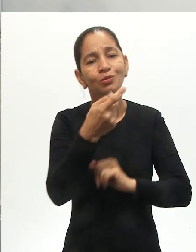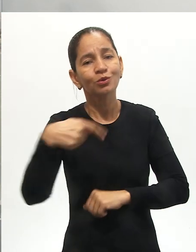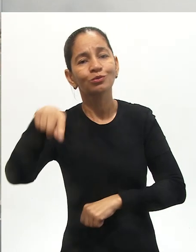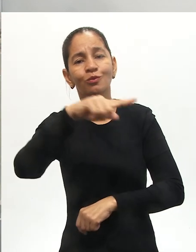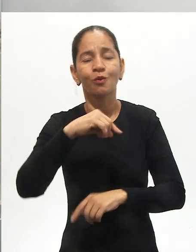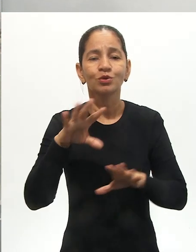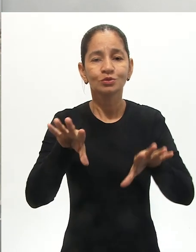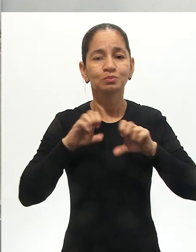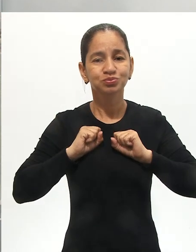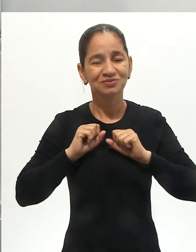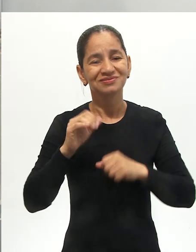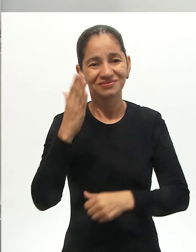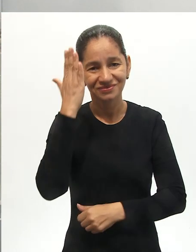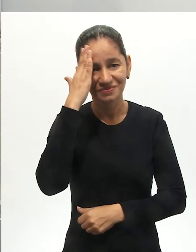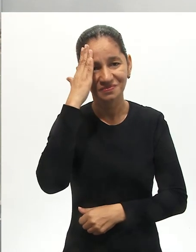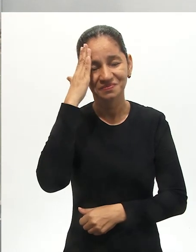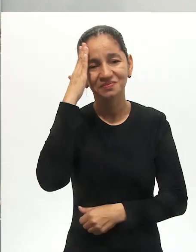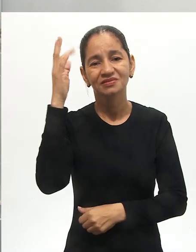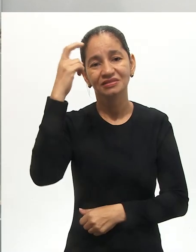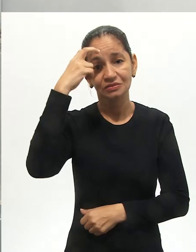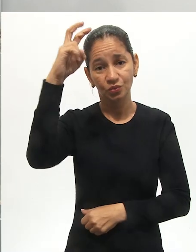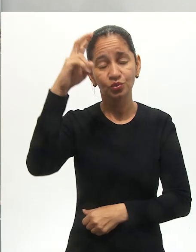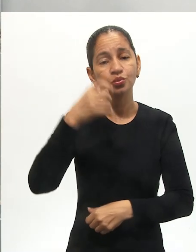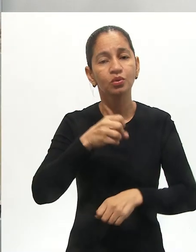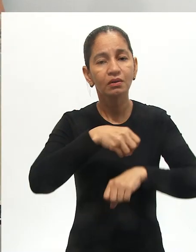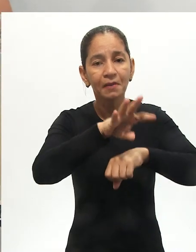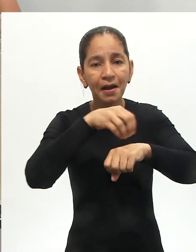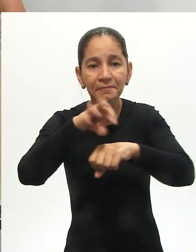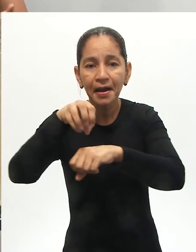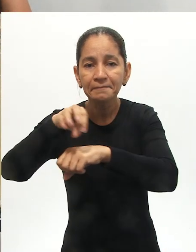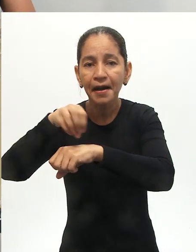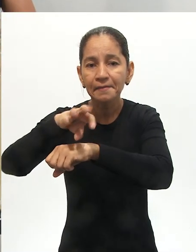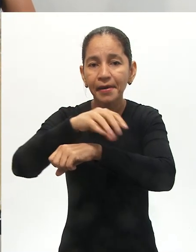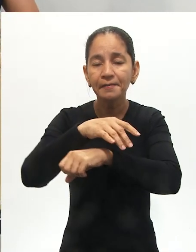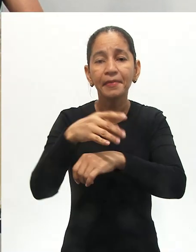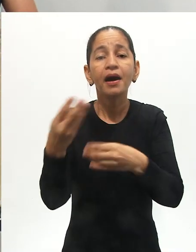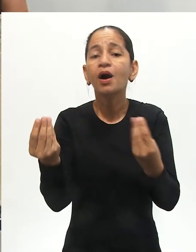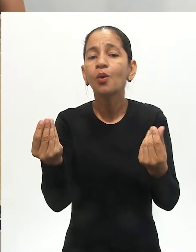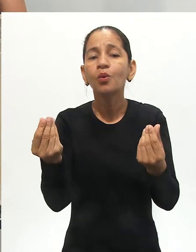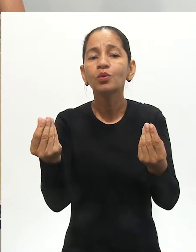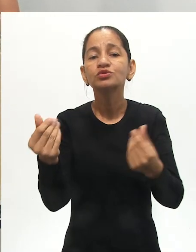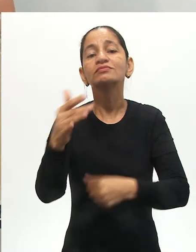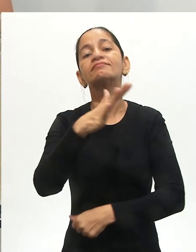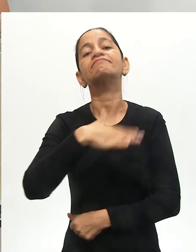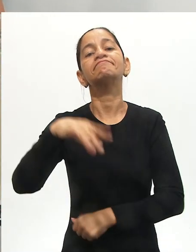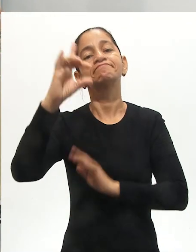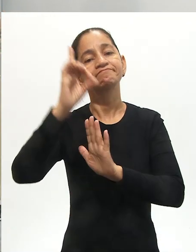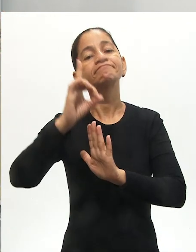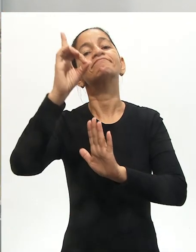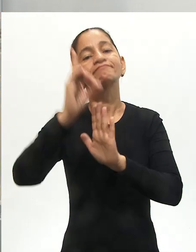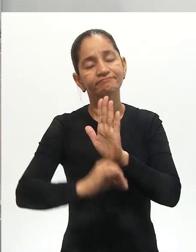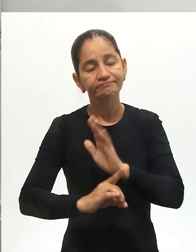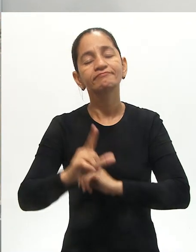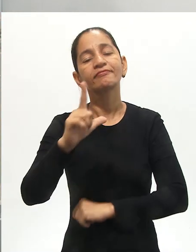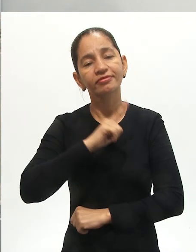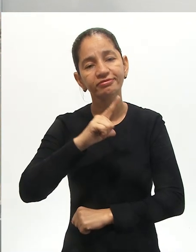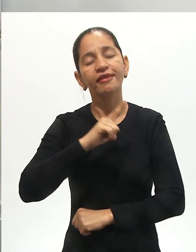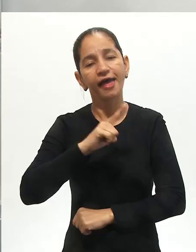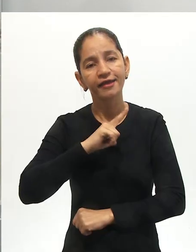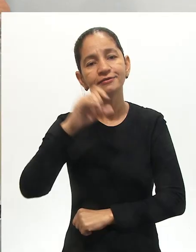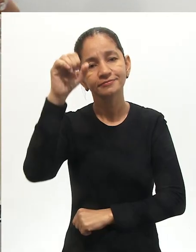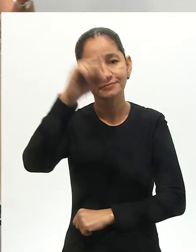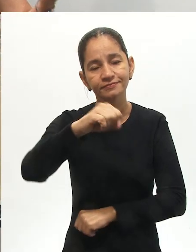da humanidade e a escola como local onde essa cultura é transmitida e entender que os alunos têm